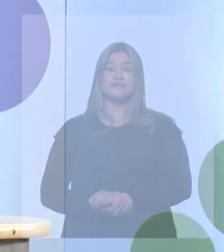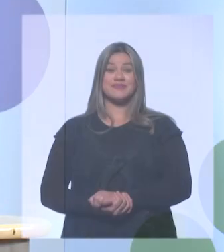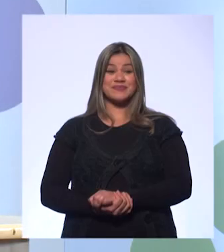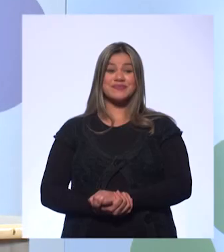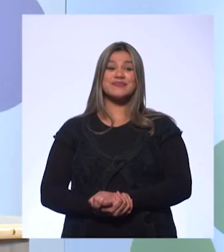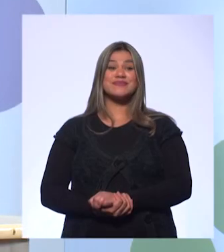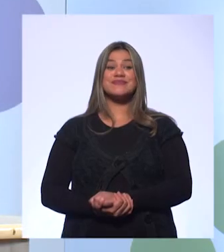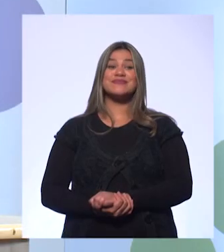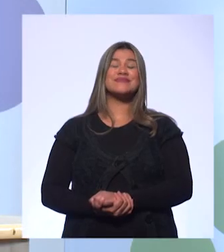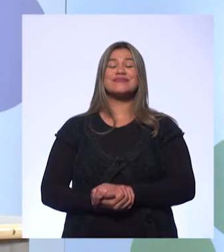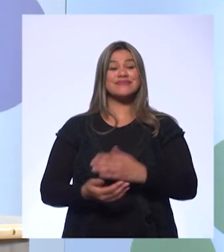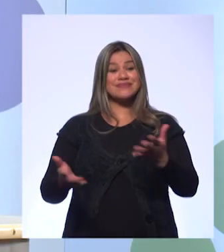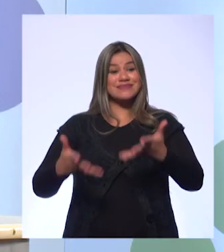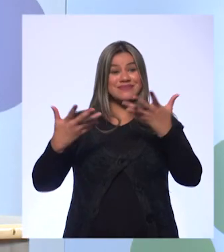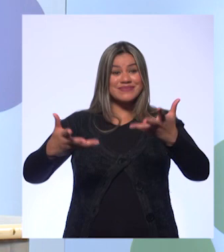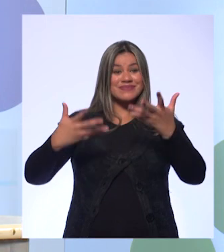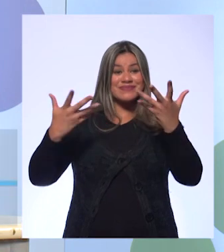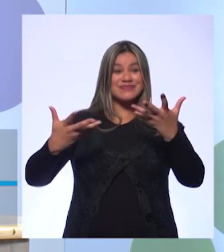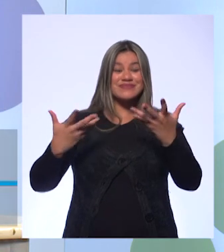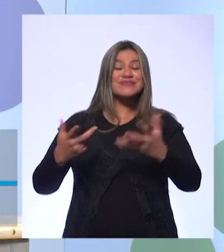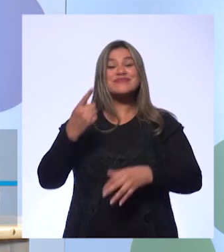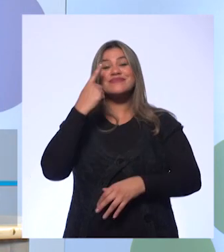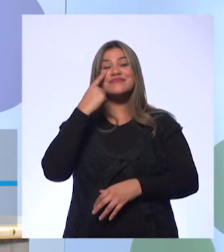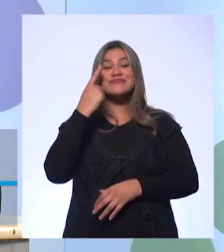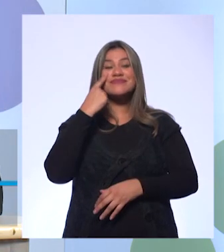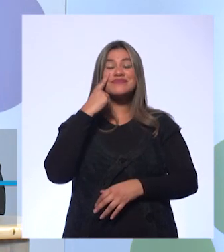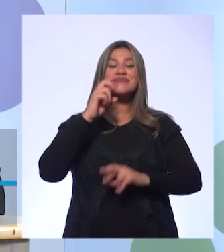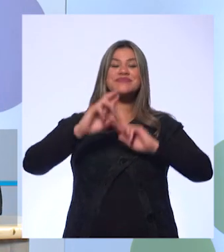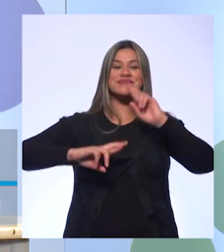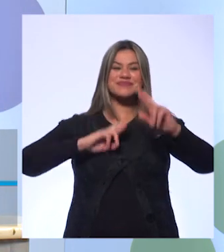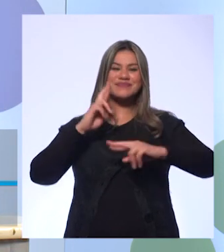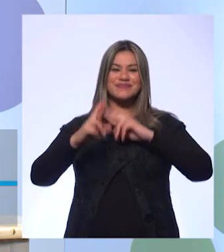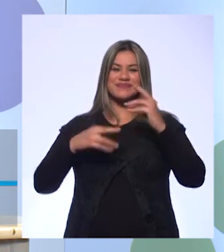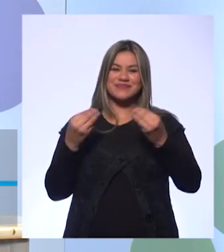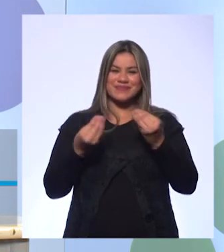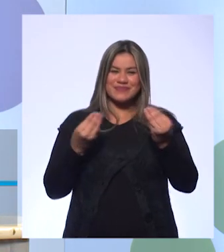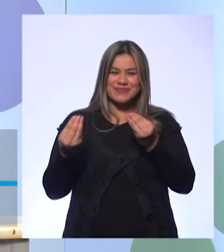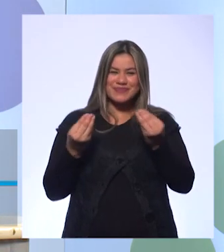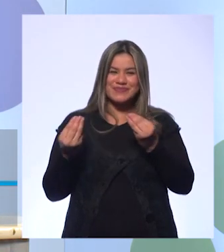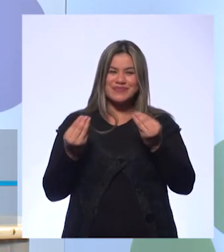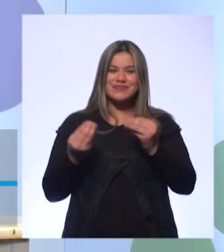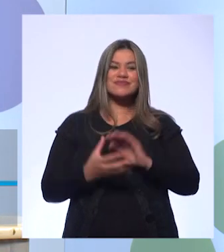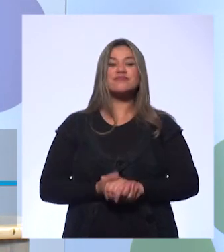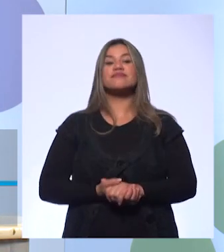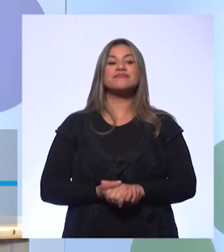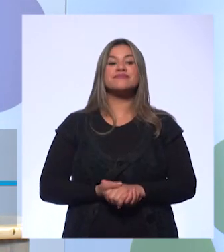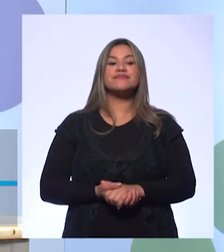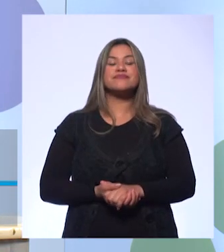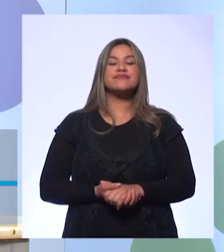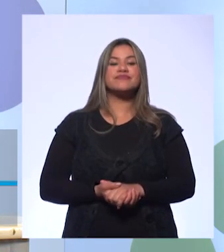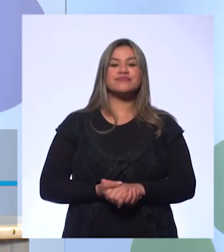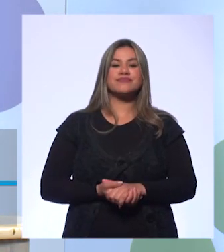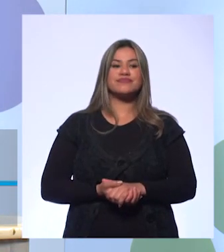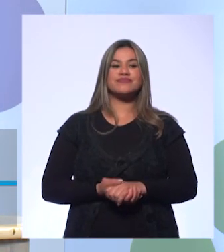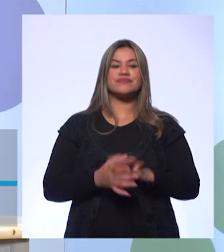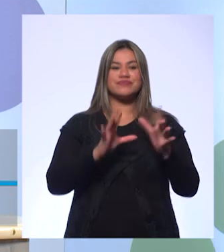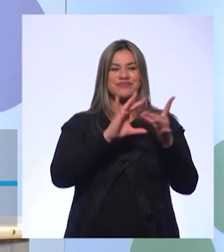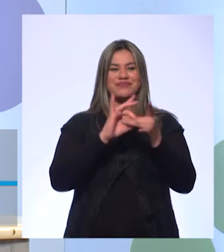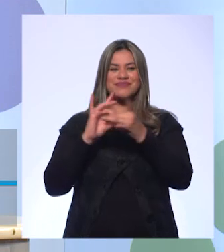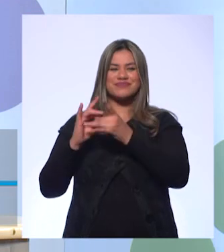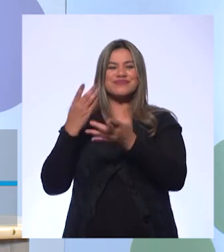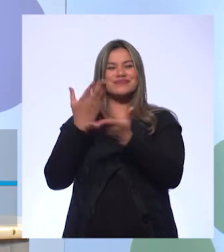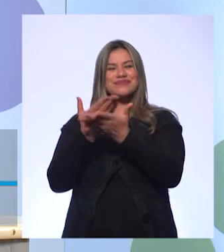Bom vamos lá garotada vamos colher aqui essa respostas que vocês estão colocando para nosso